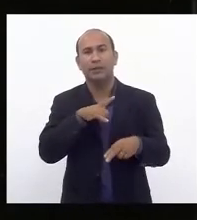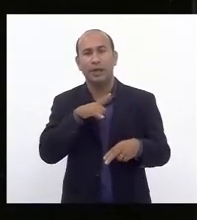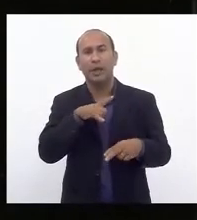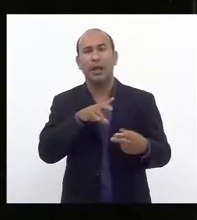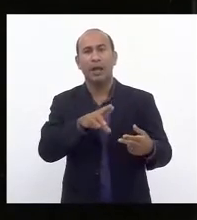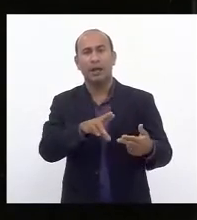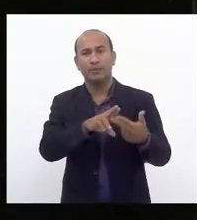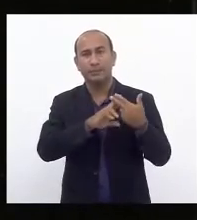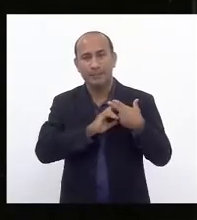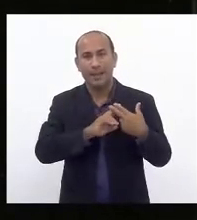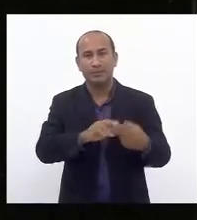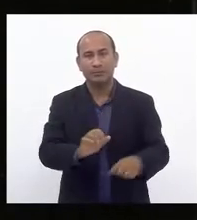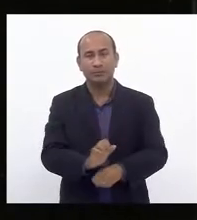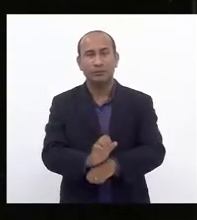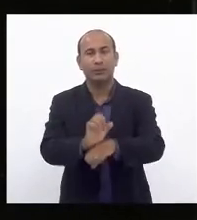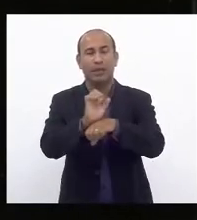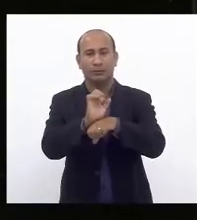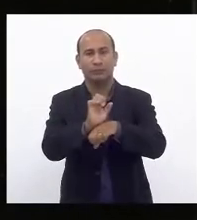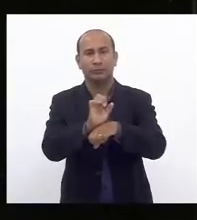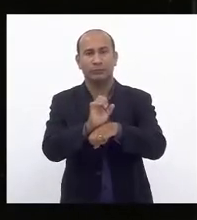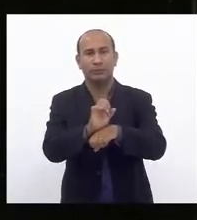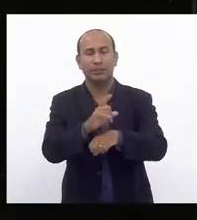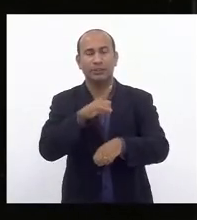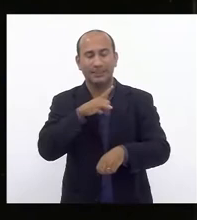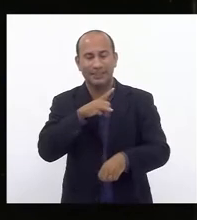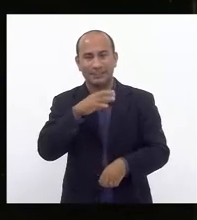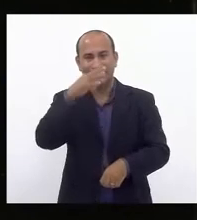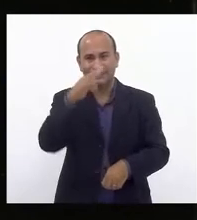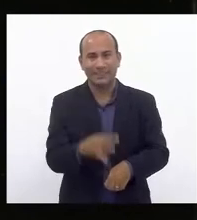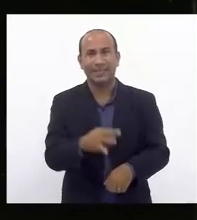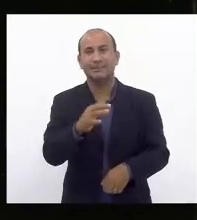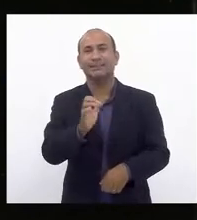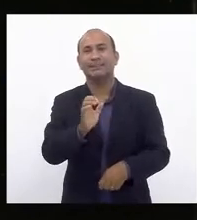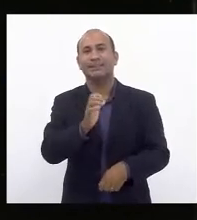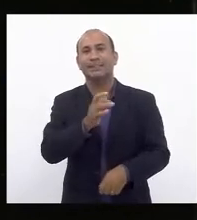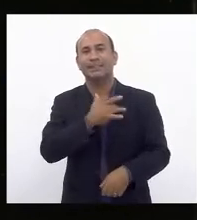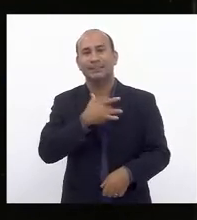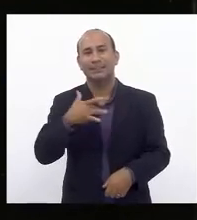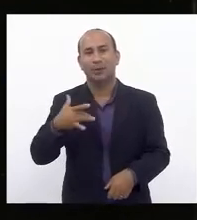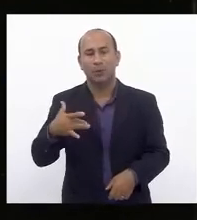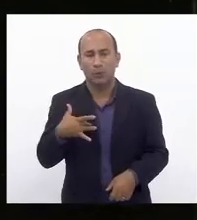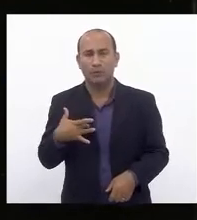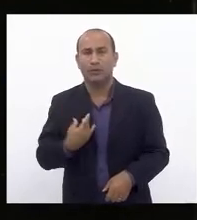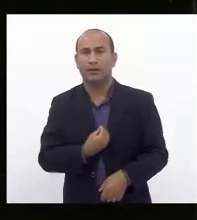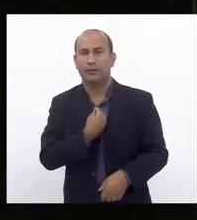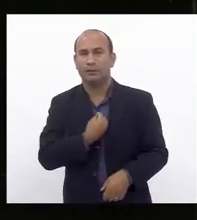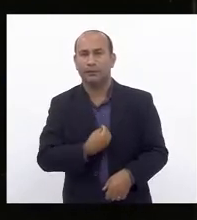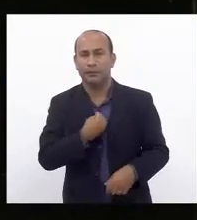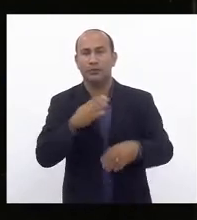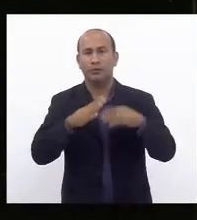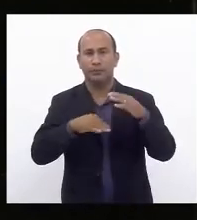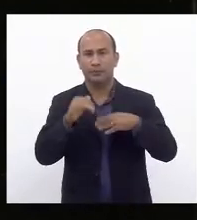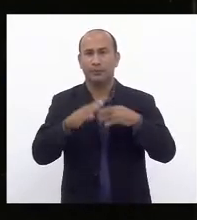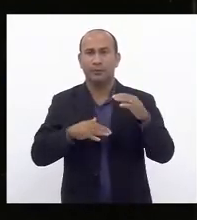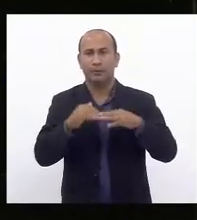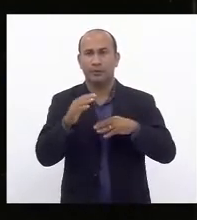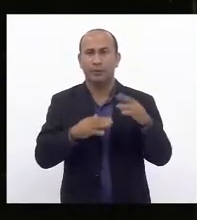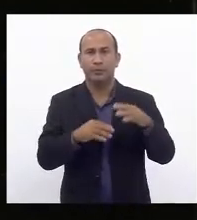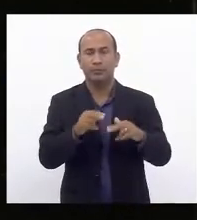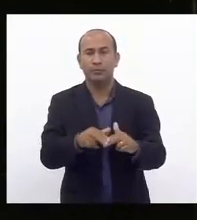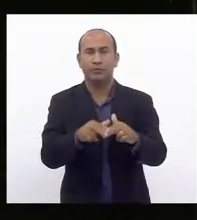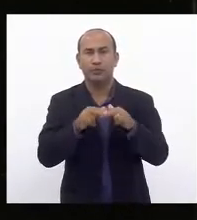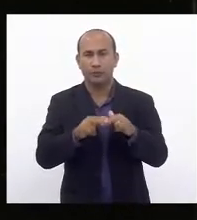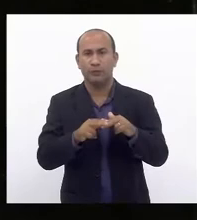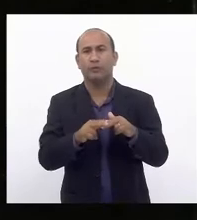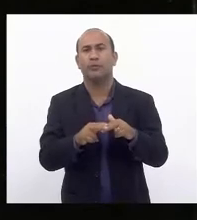do Estado, né, de garantir a saúde, a vitalidade dos seus trabalhadores. Por conta